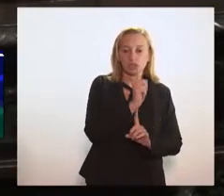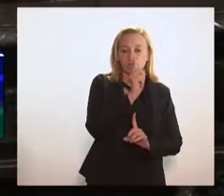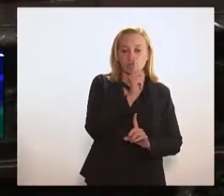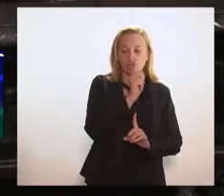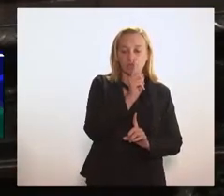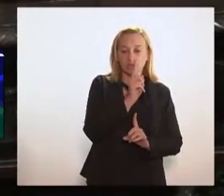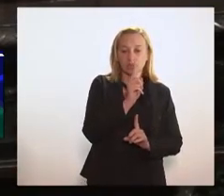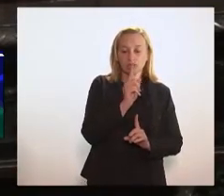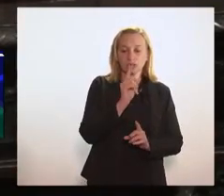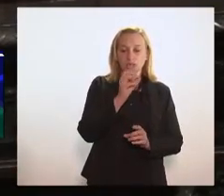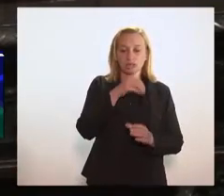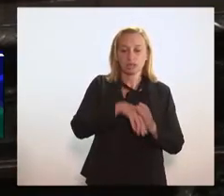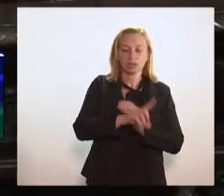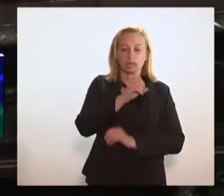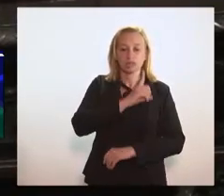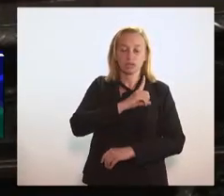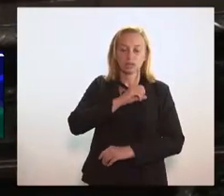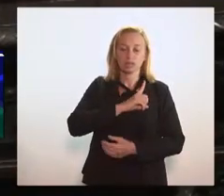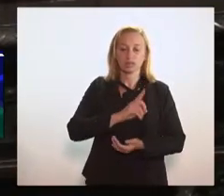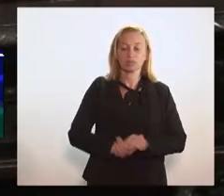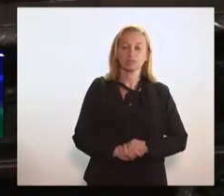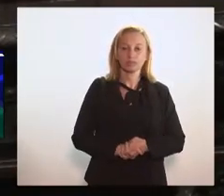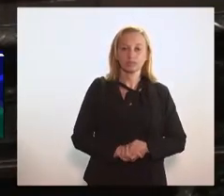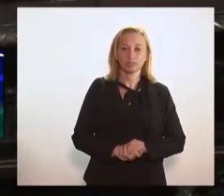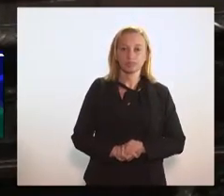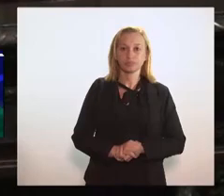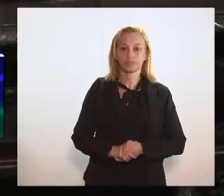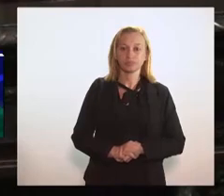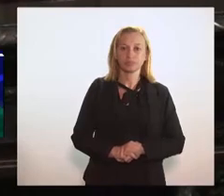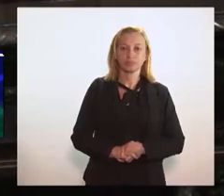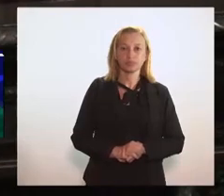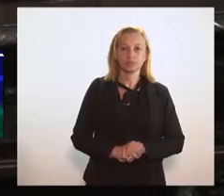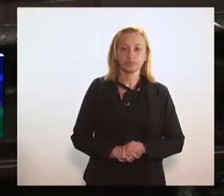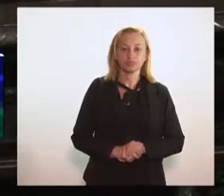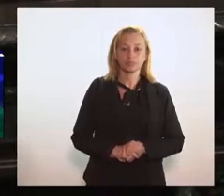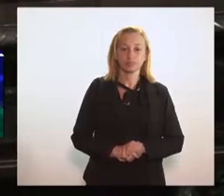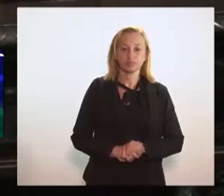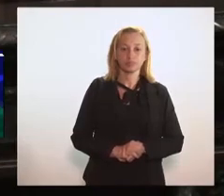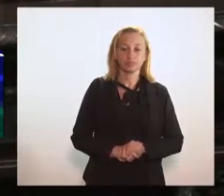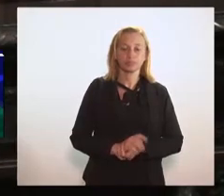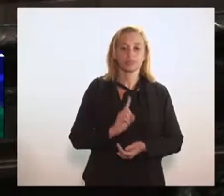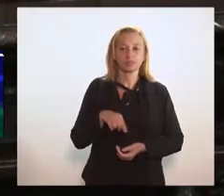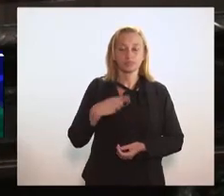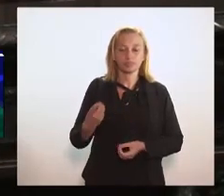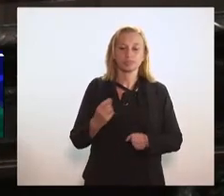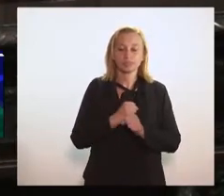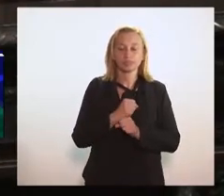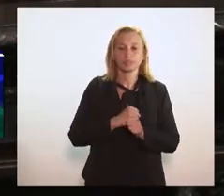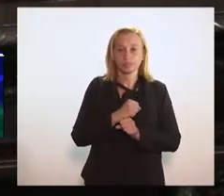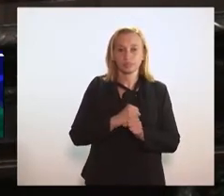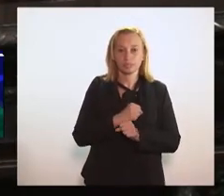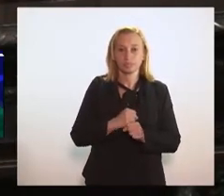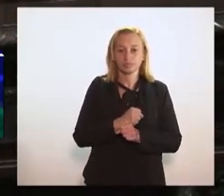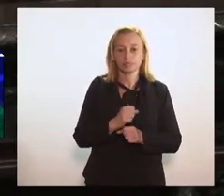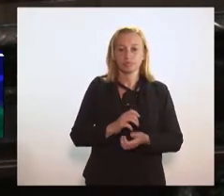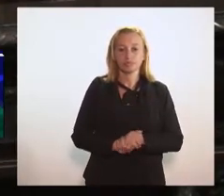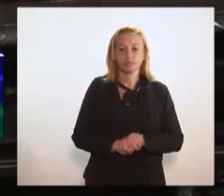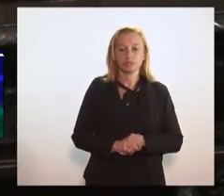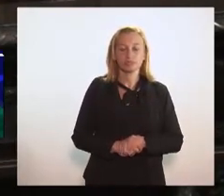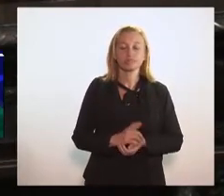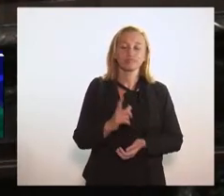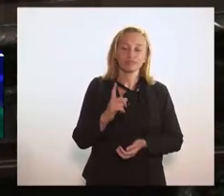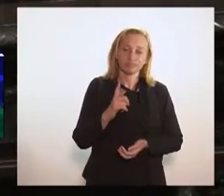foram implementadas com o programa Delegacia Legal. E é inadmissível que, depois de tantos anos, a gente ainda